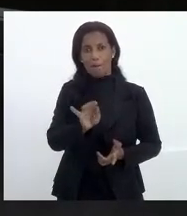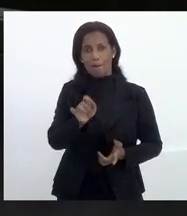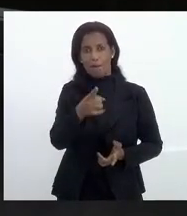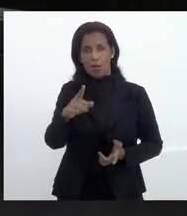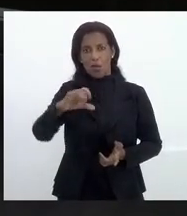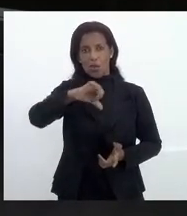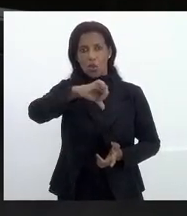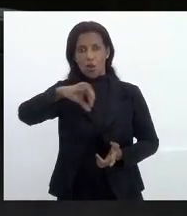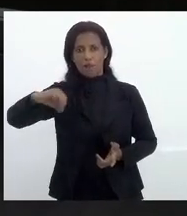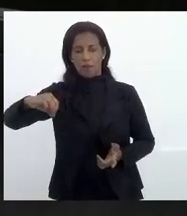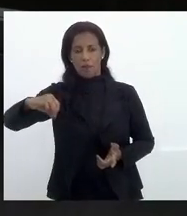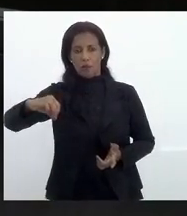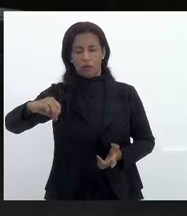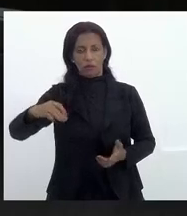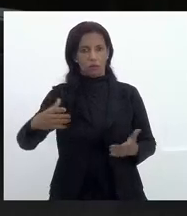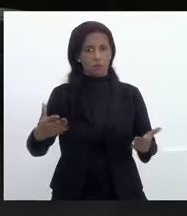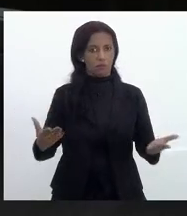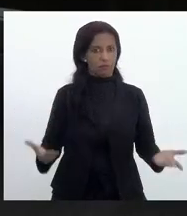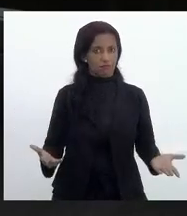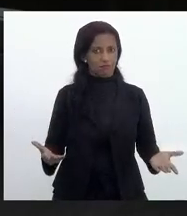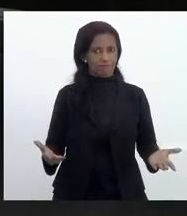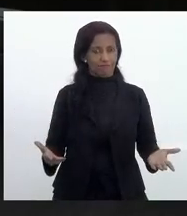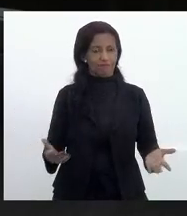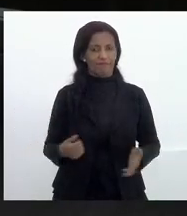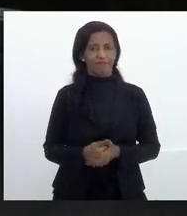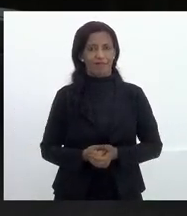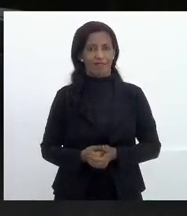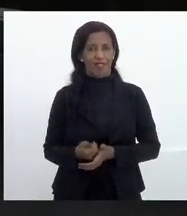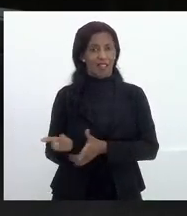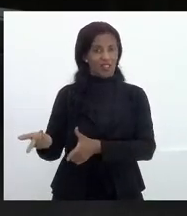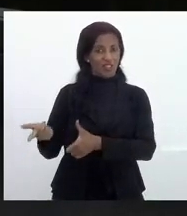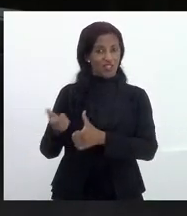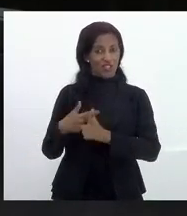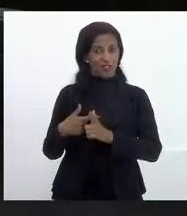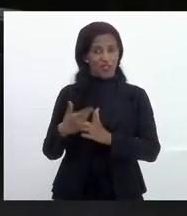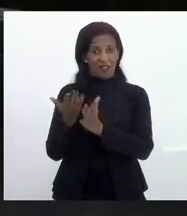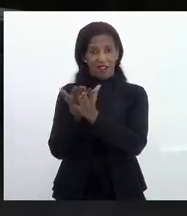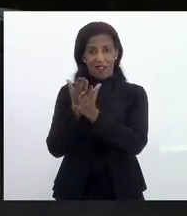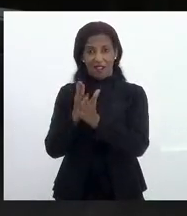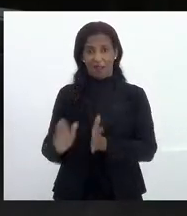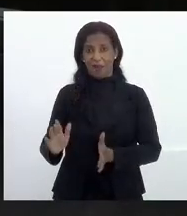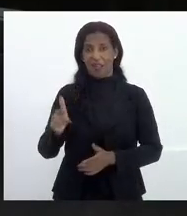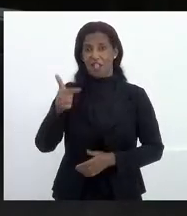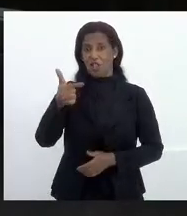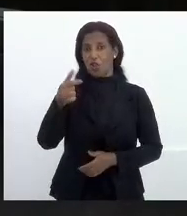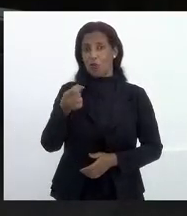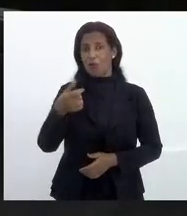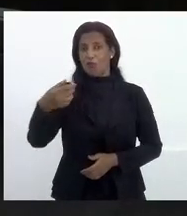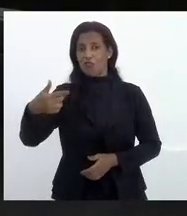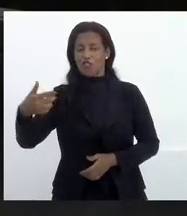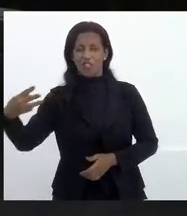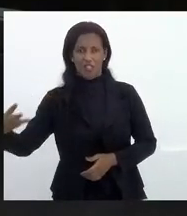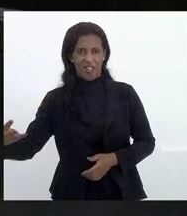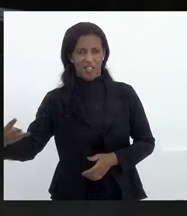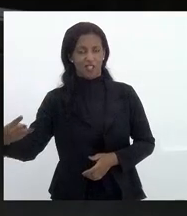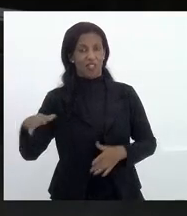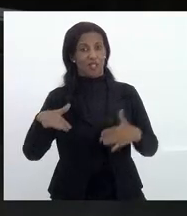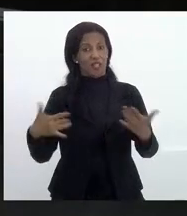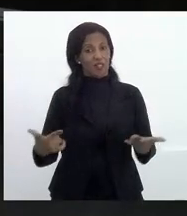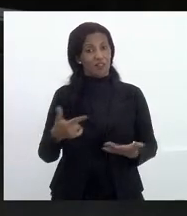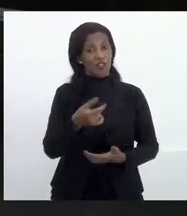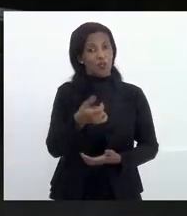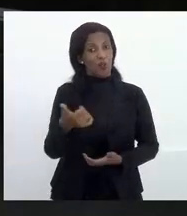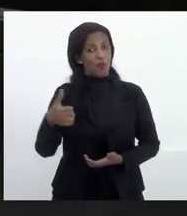de 900 ou seja a securitização acabaria em 2023 em vez de 2028